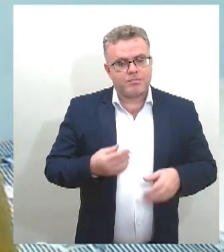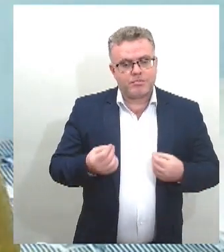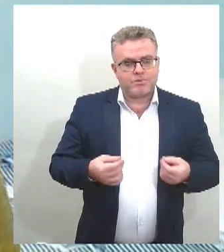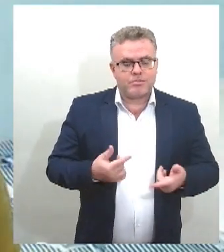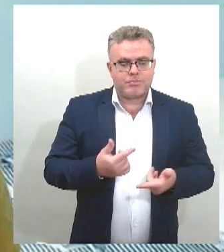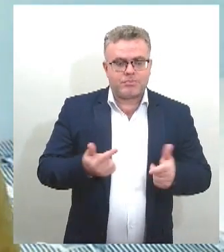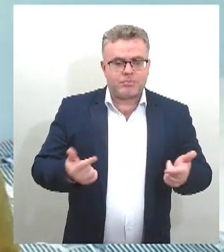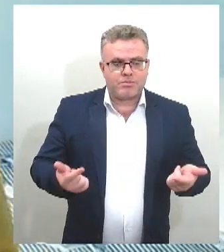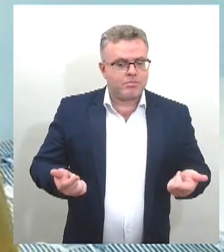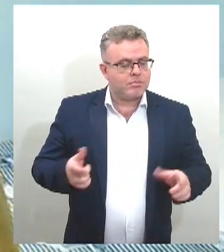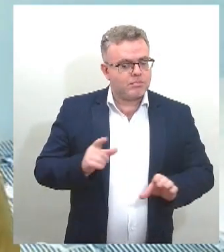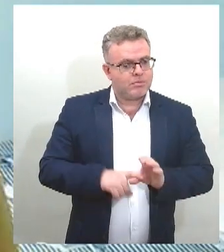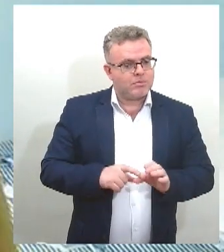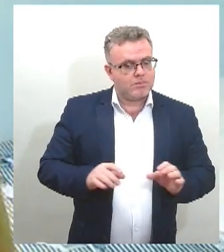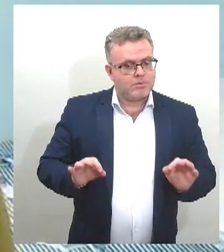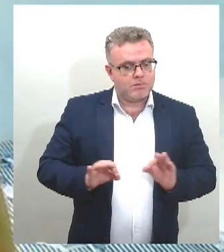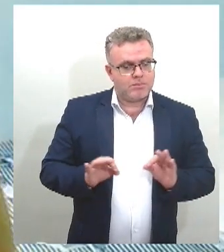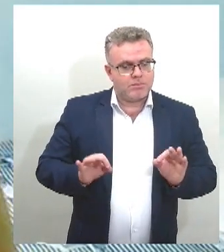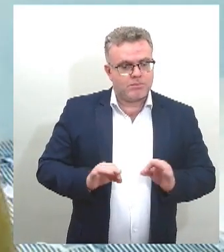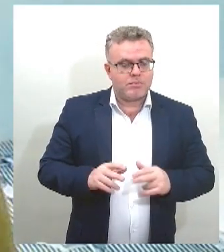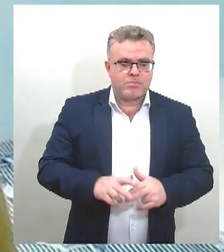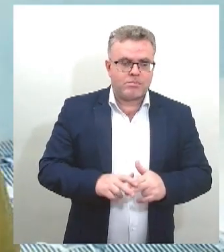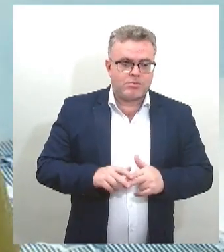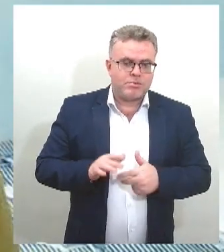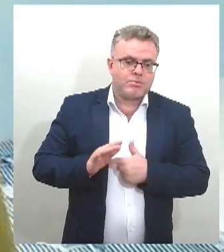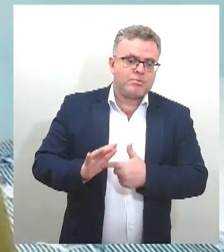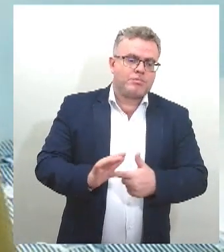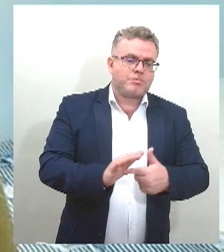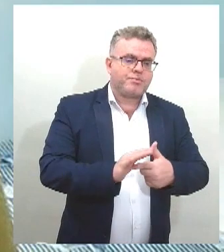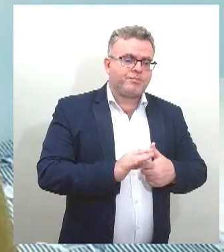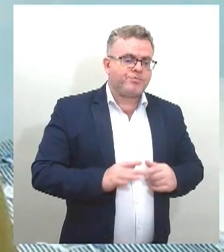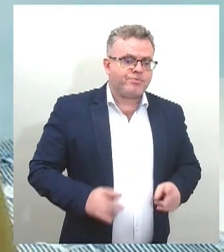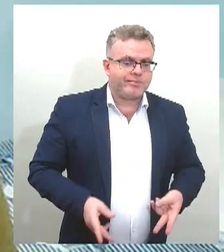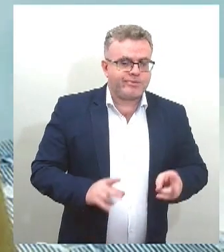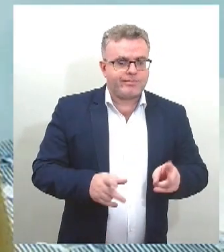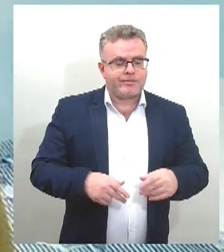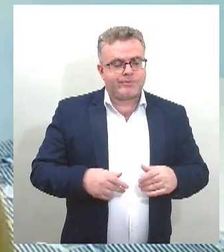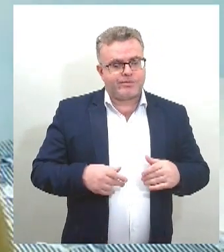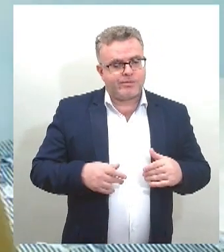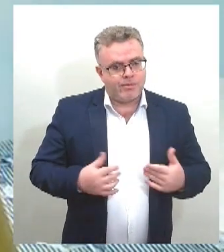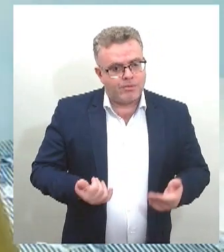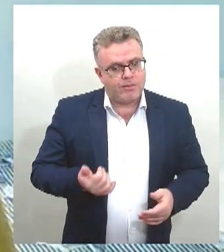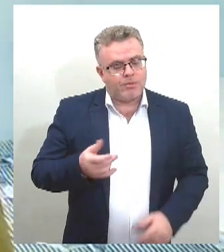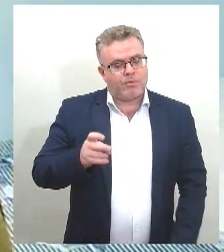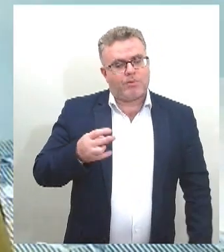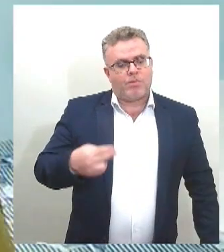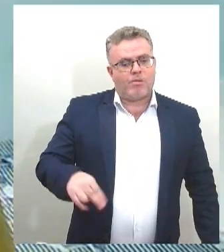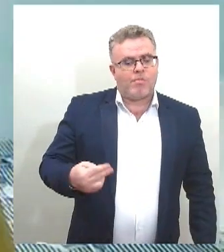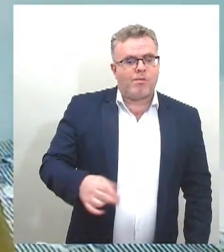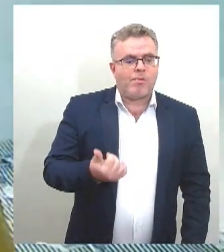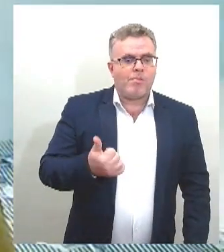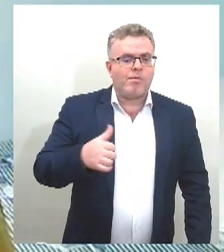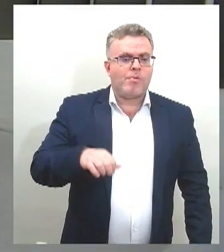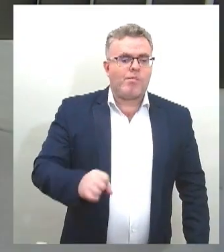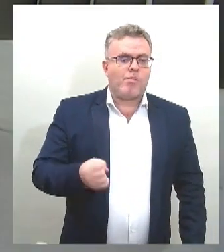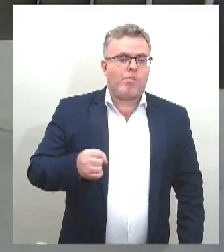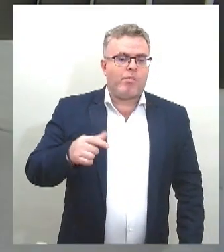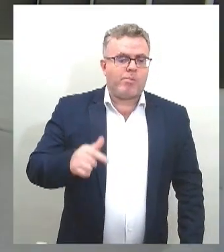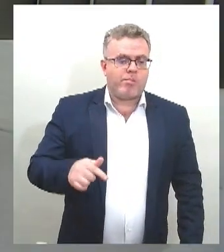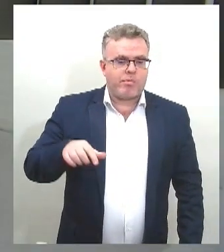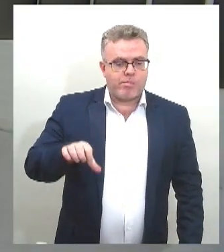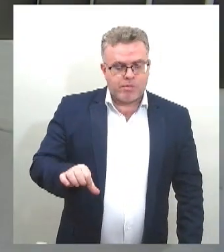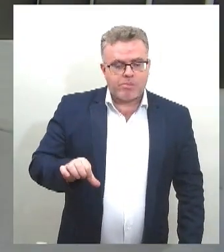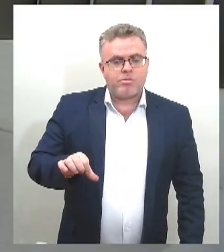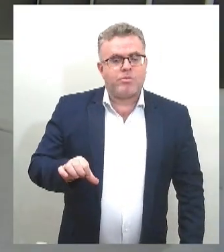poder. E isso levou à sua deposição em 15 de novembro de 1889. Justamente nesse